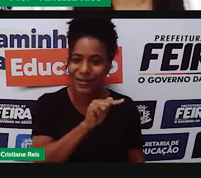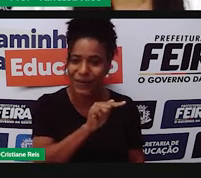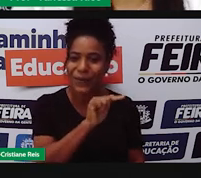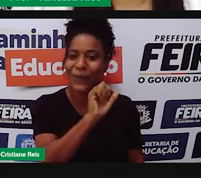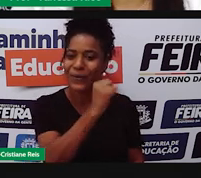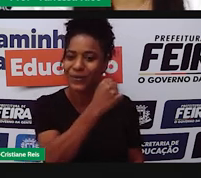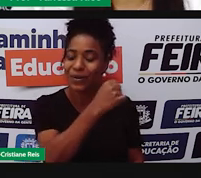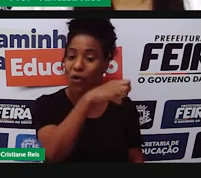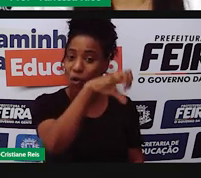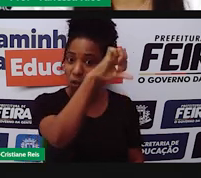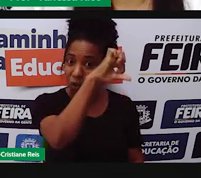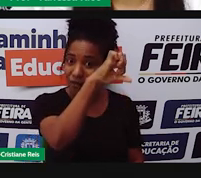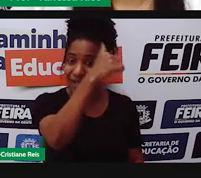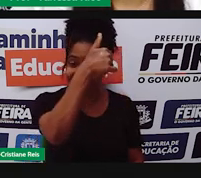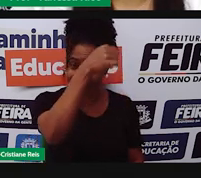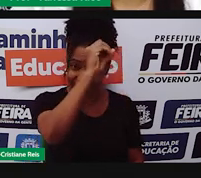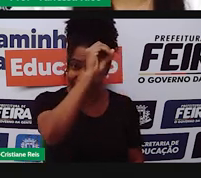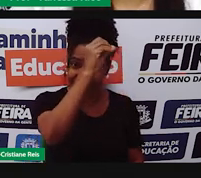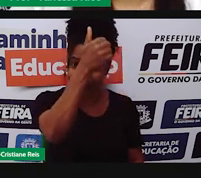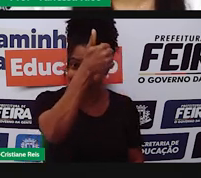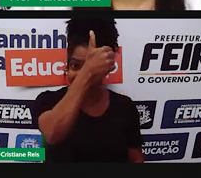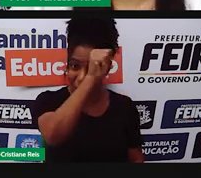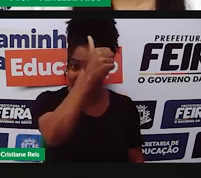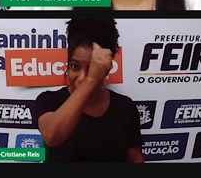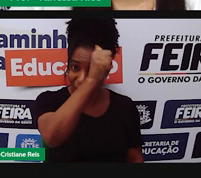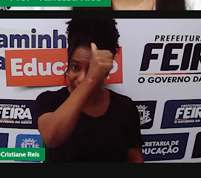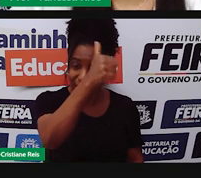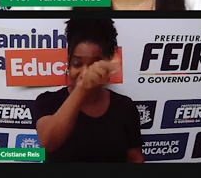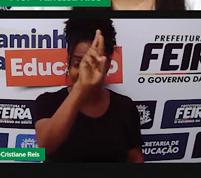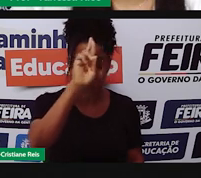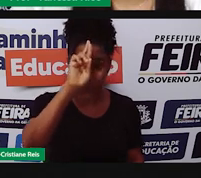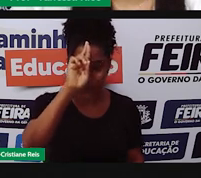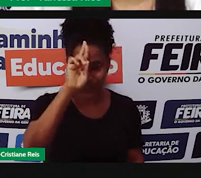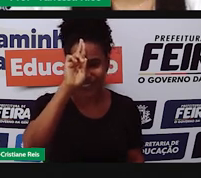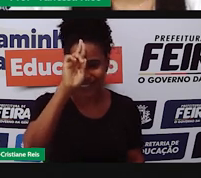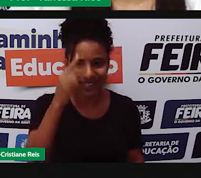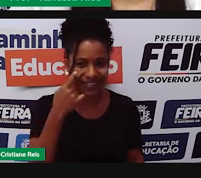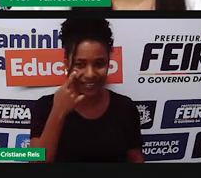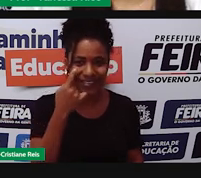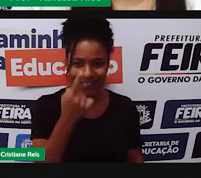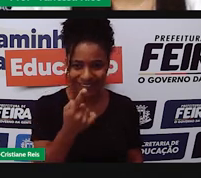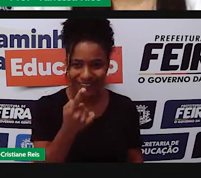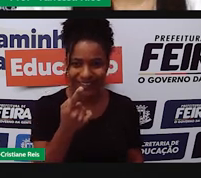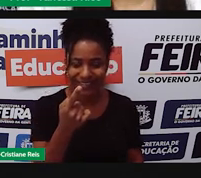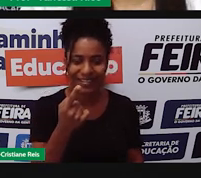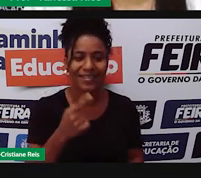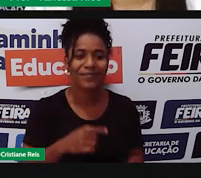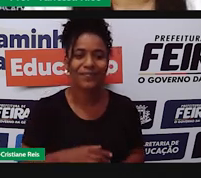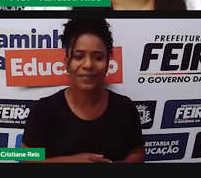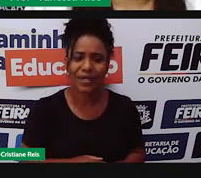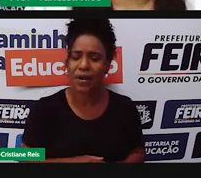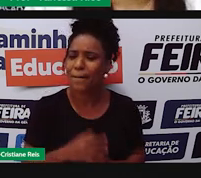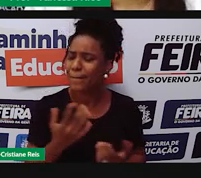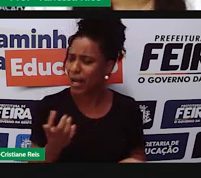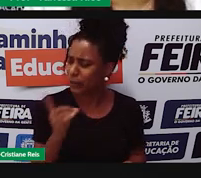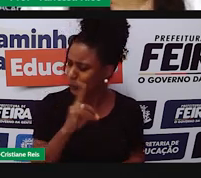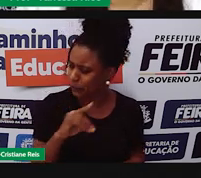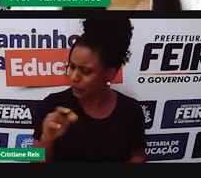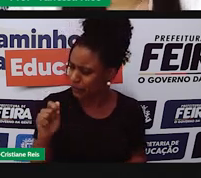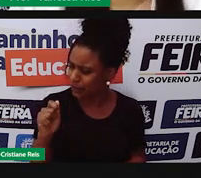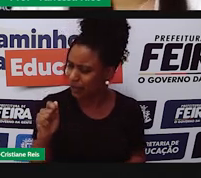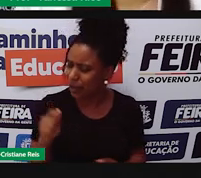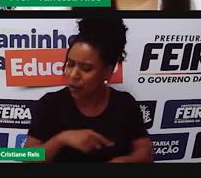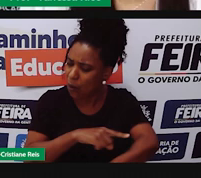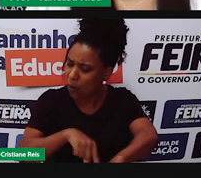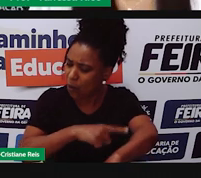7, 8, 9, 10, 11 e 12. Mas o dia tem quantas horas? O